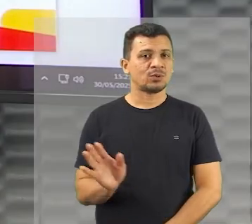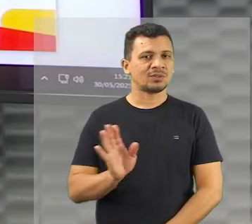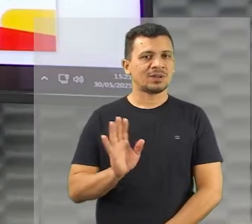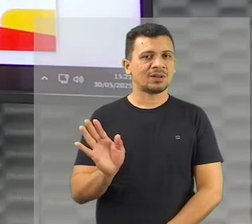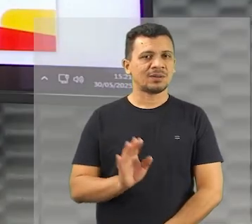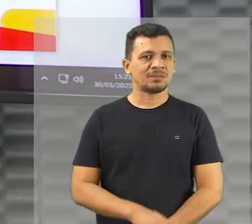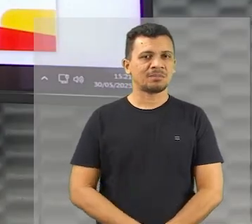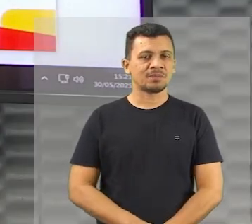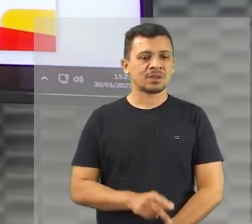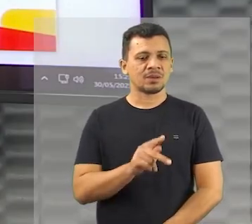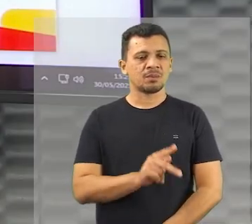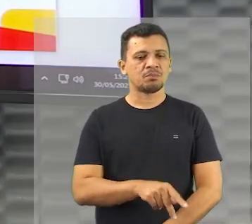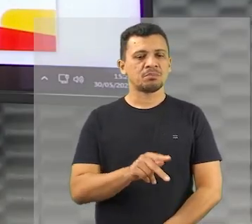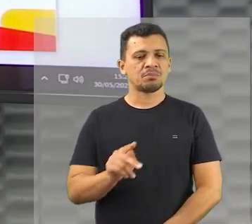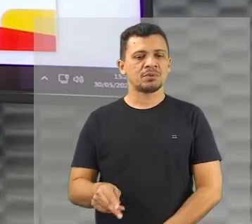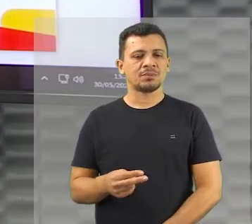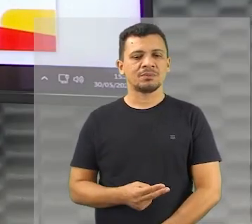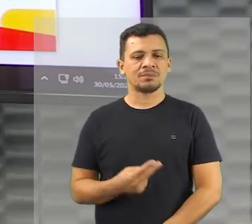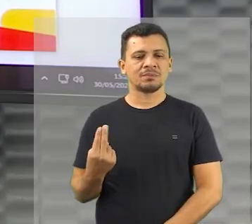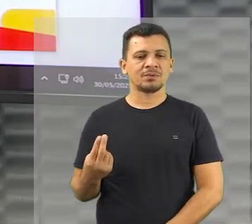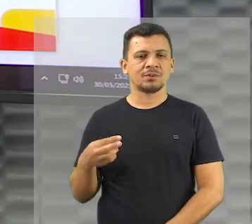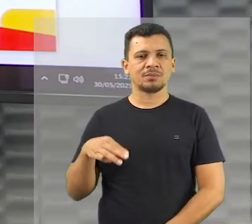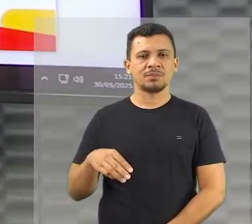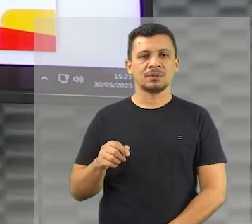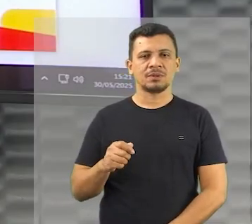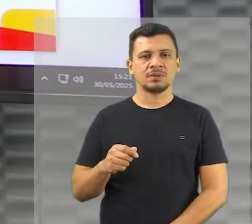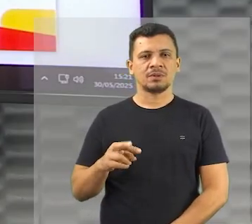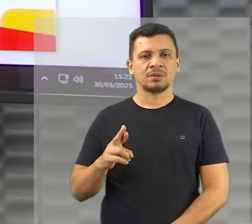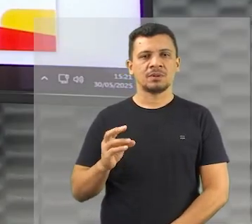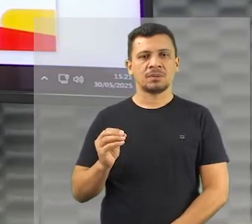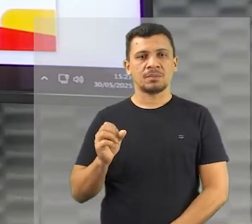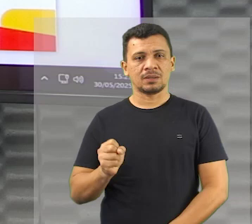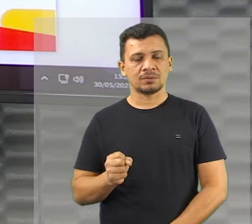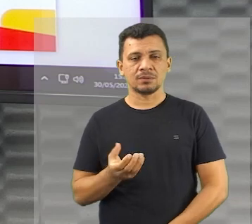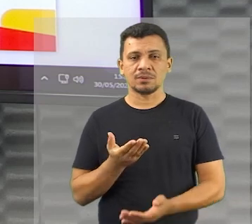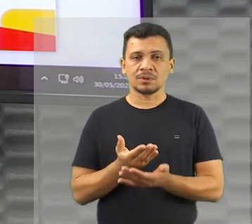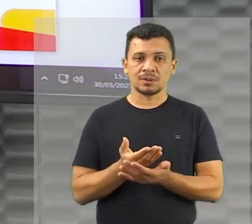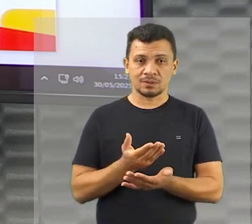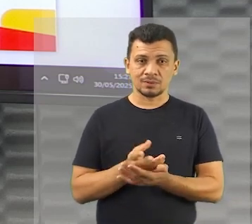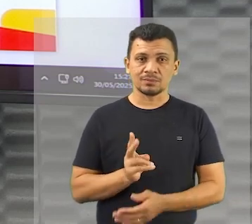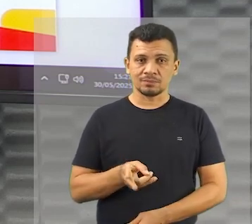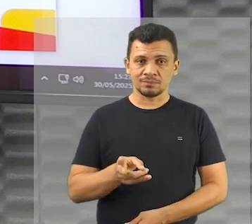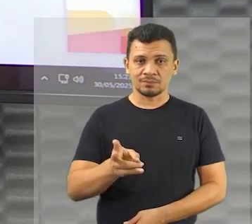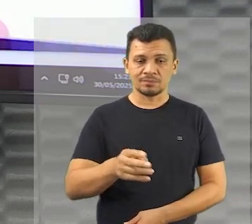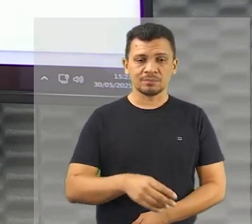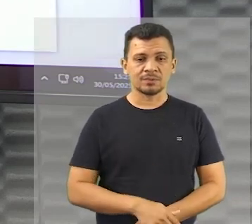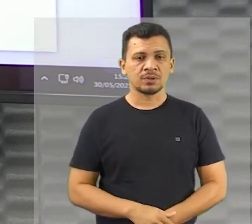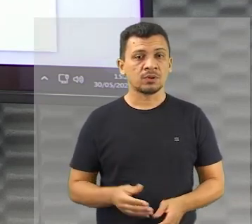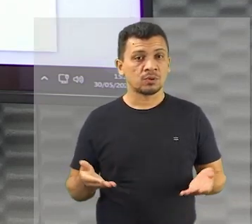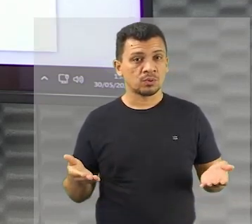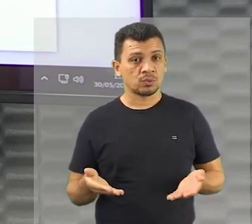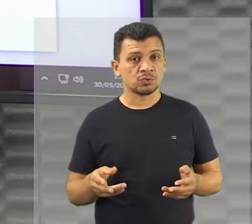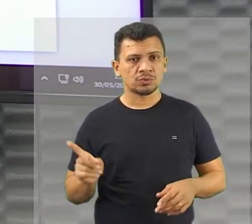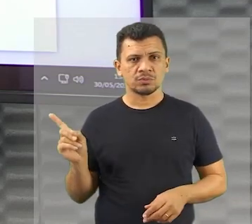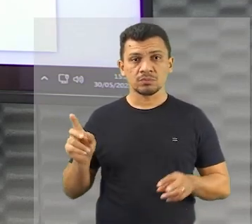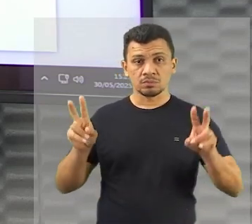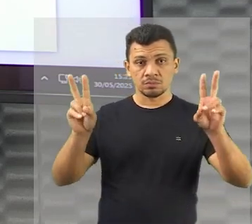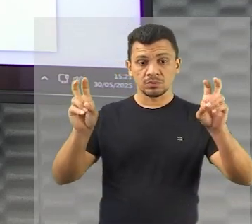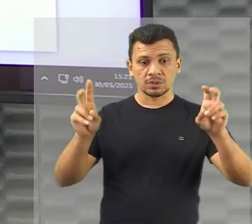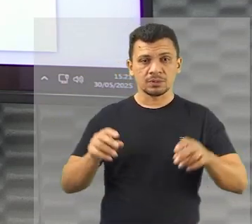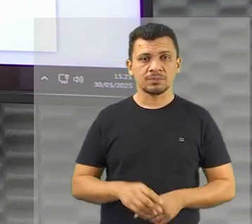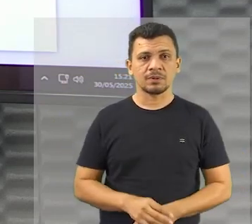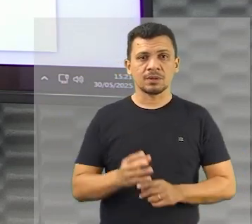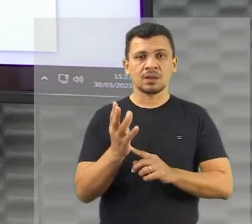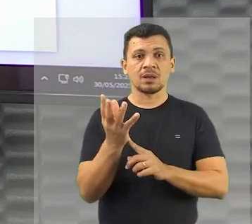Olá, gente. Professor Marcos Domingos, professor de arte. E a gente vai continuar nossas aulas. E hoje, nesse exato momento, nosso tema é